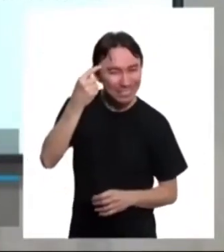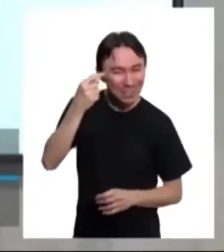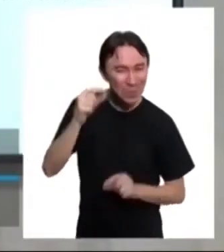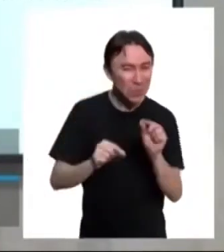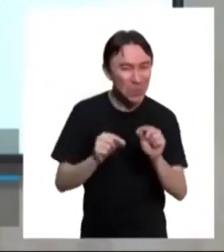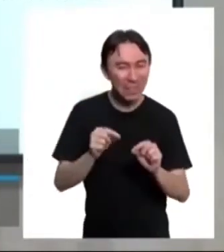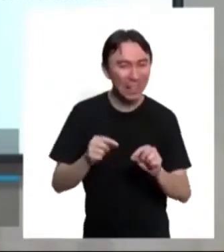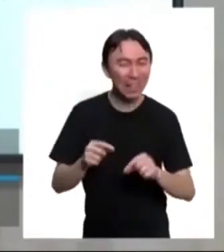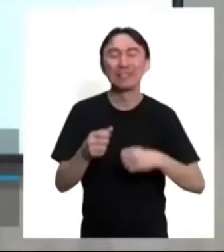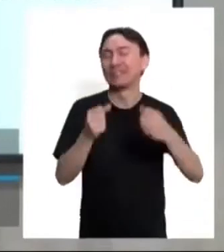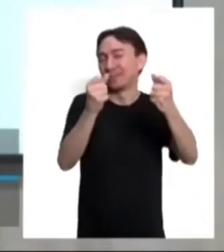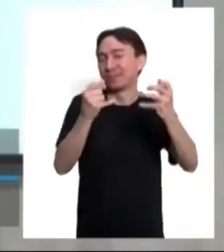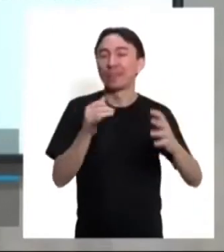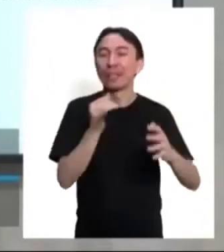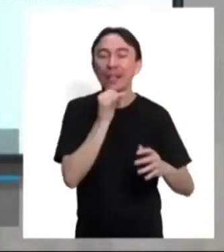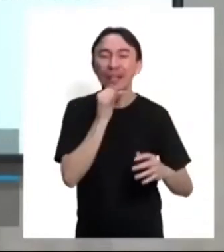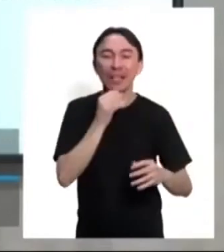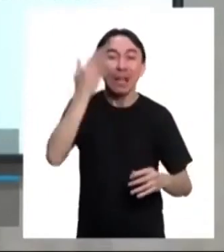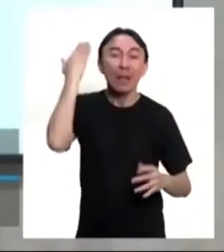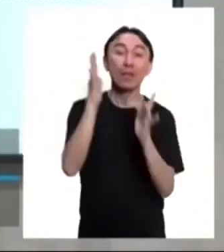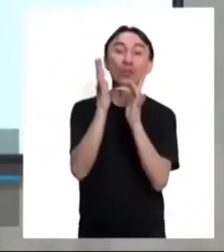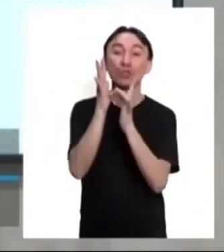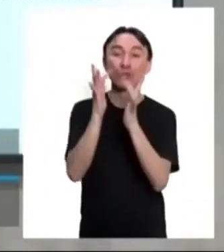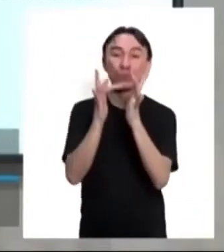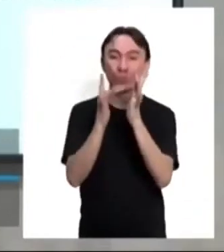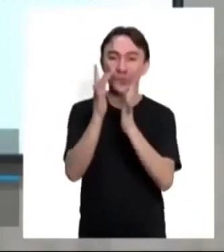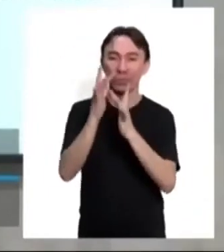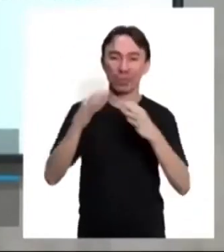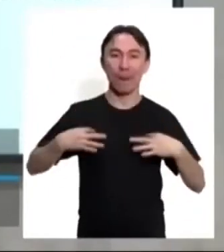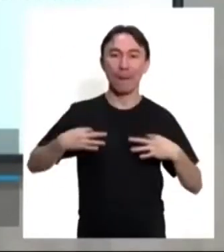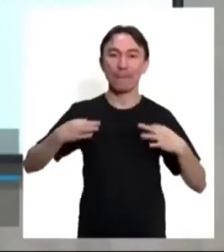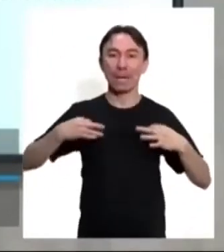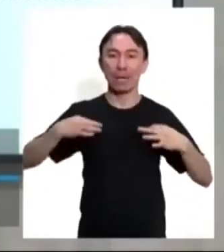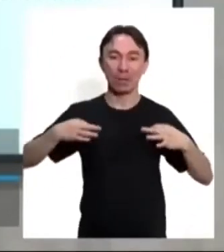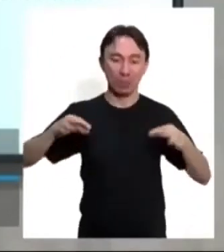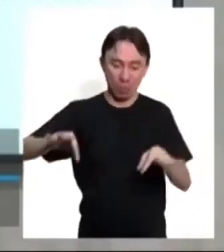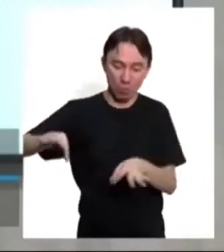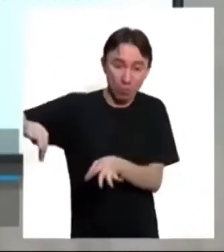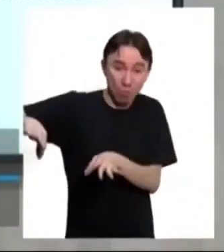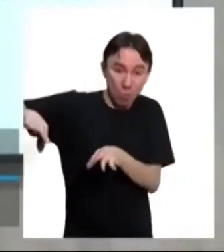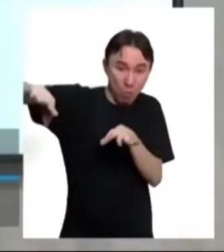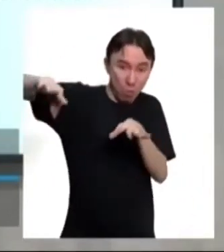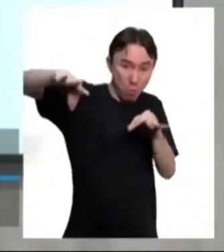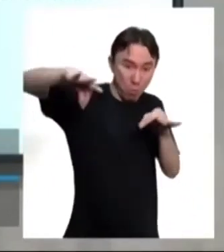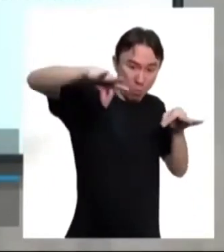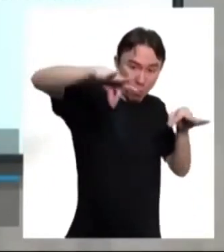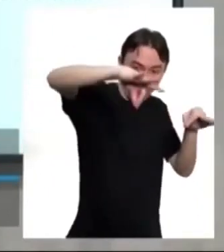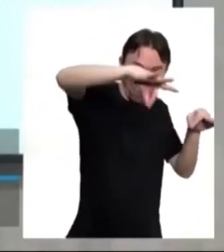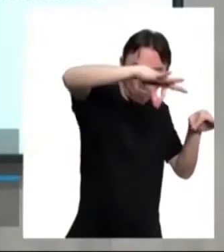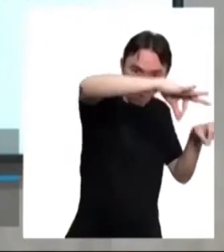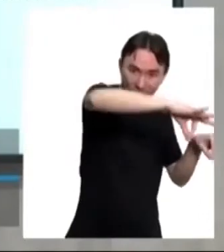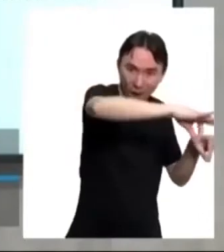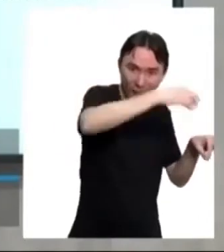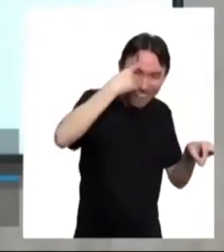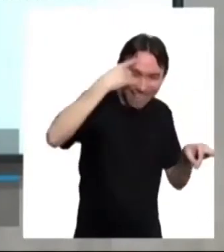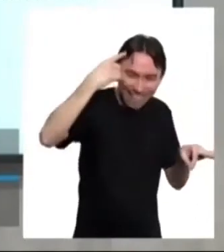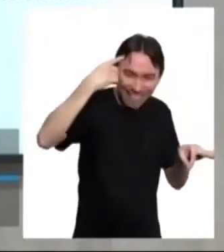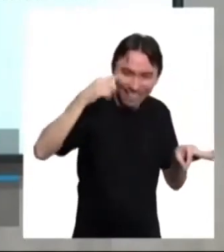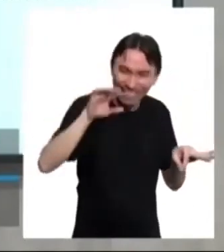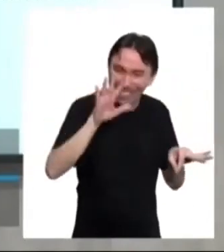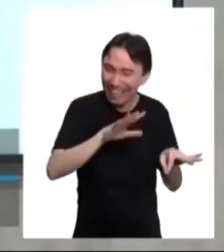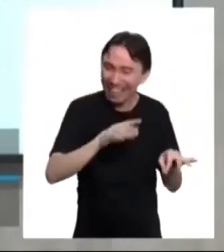o lençol que cobriu Jesus, né? Foi feita a datação do carbono 14 pelo sangue de Jesus. Só que teve